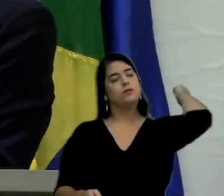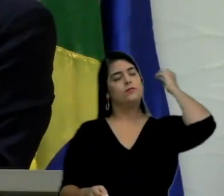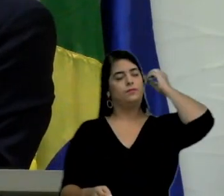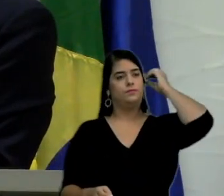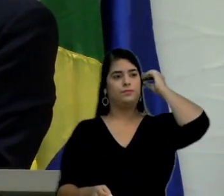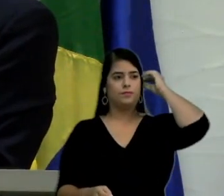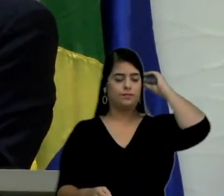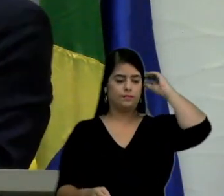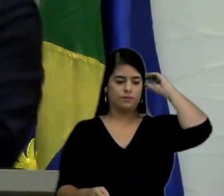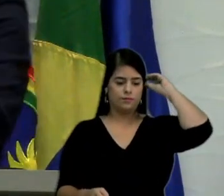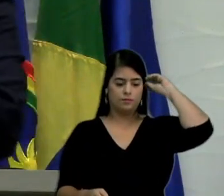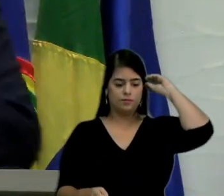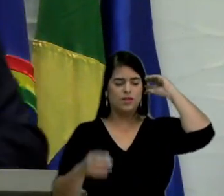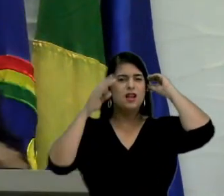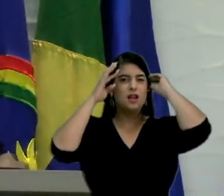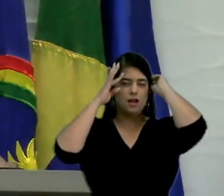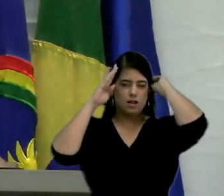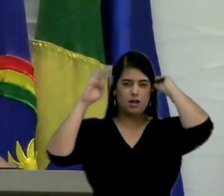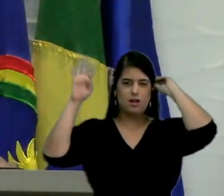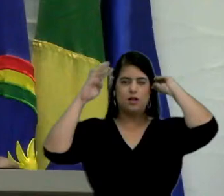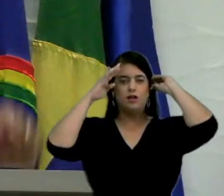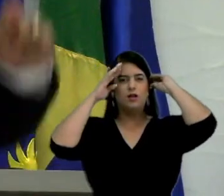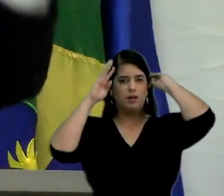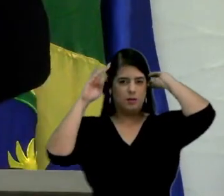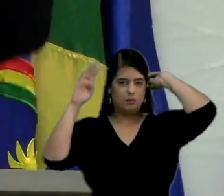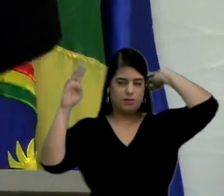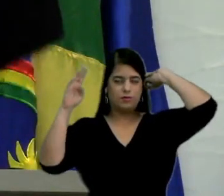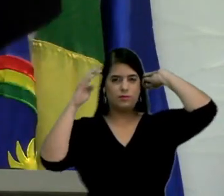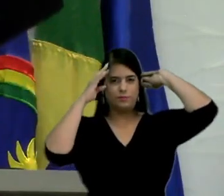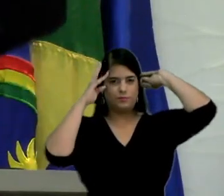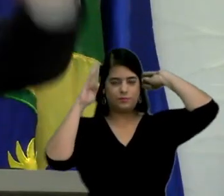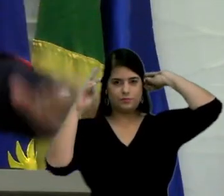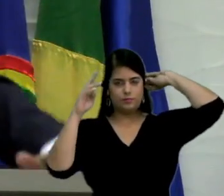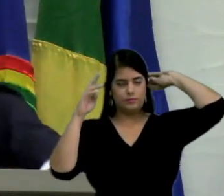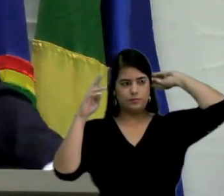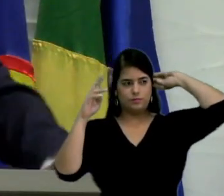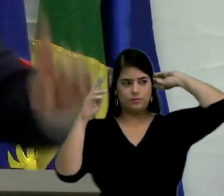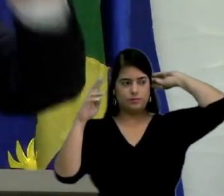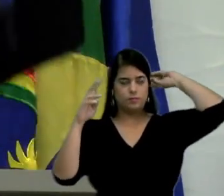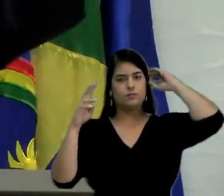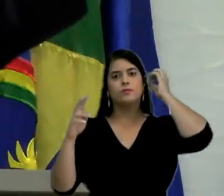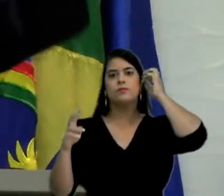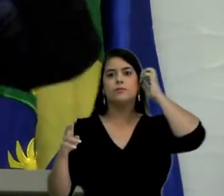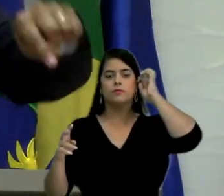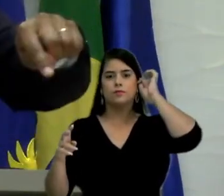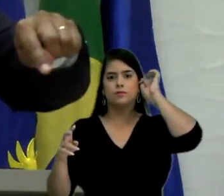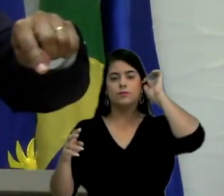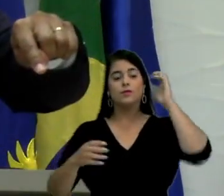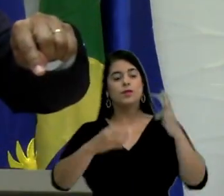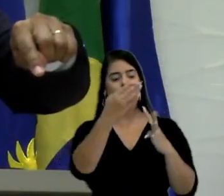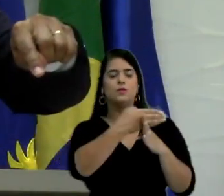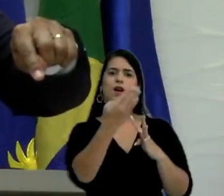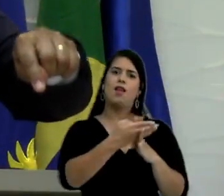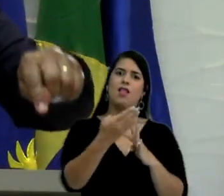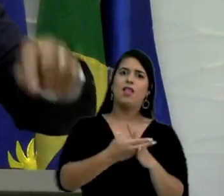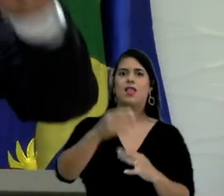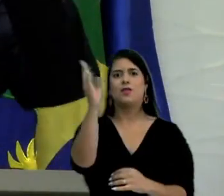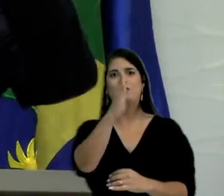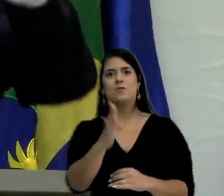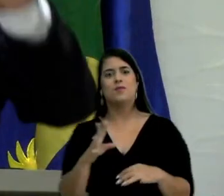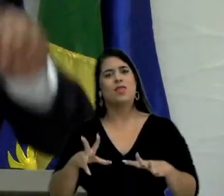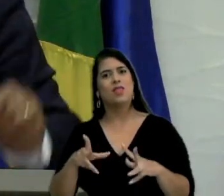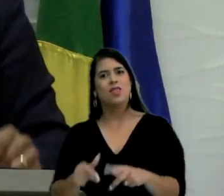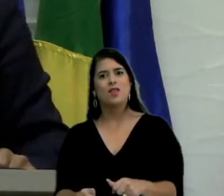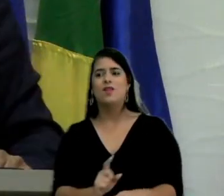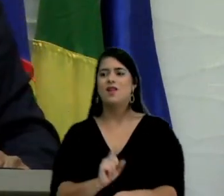São Bento do Una 25 anos de corrida da Galinha no calendário viu do Brasil não é o calendário Pernambucano não